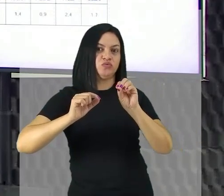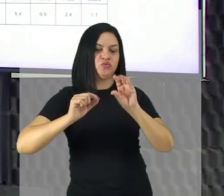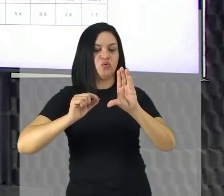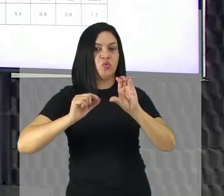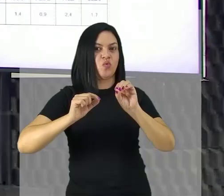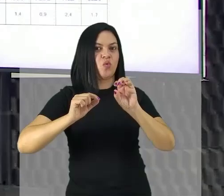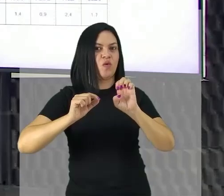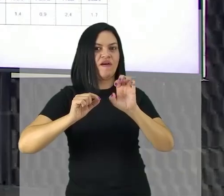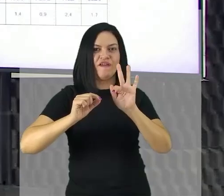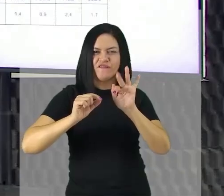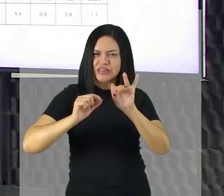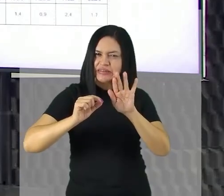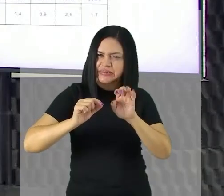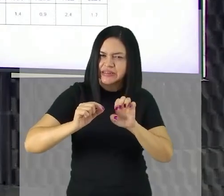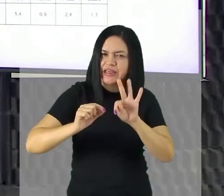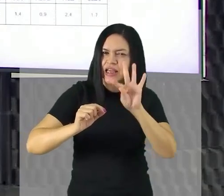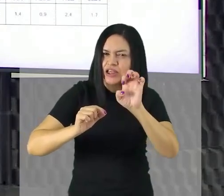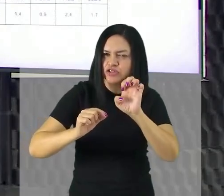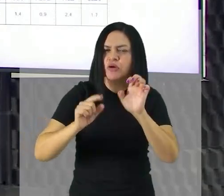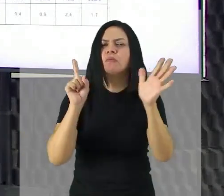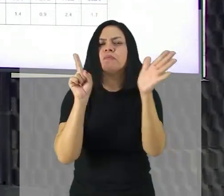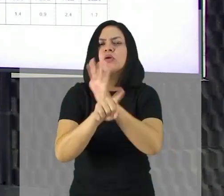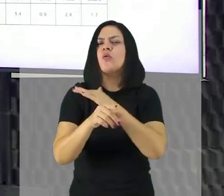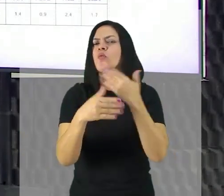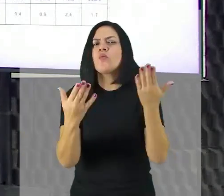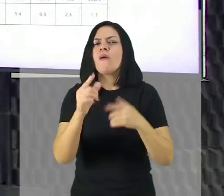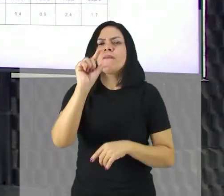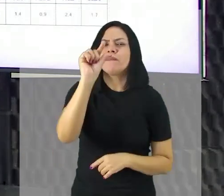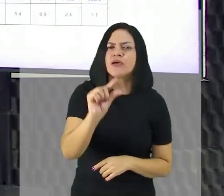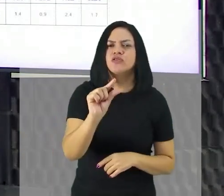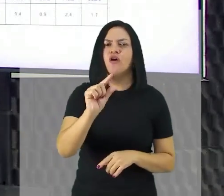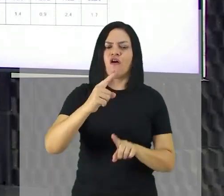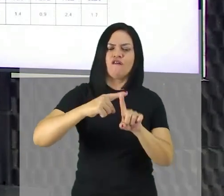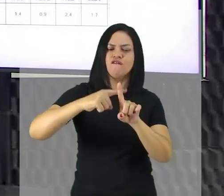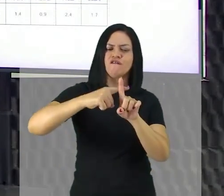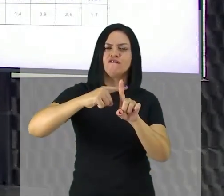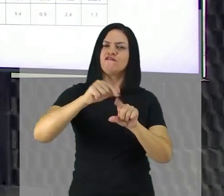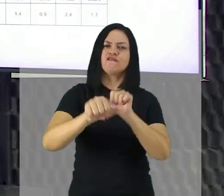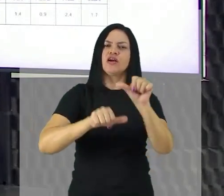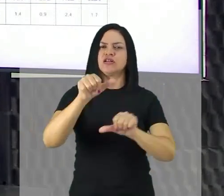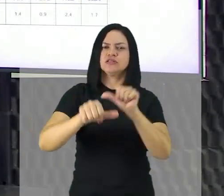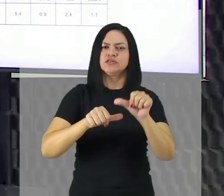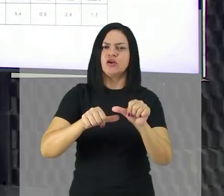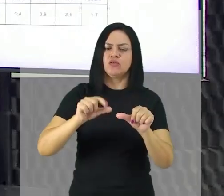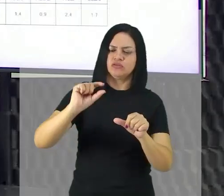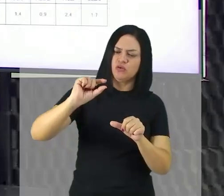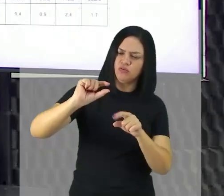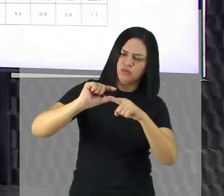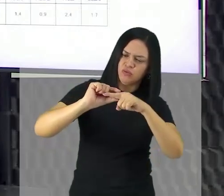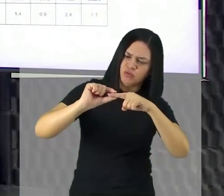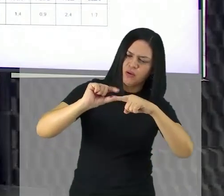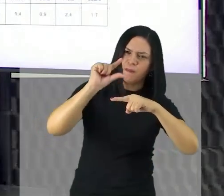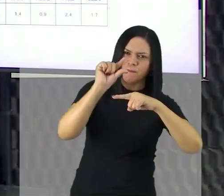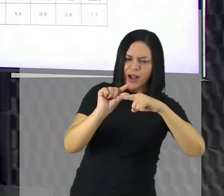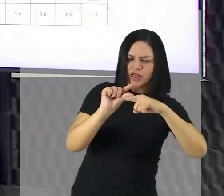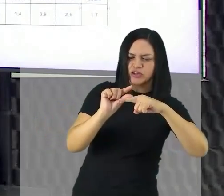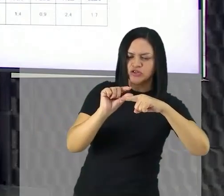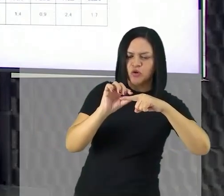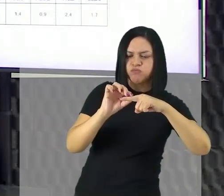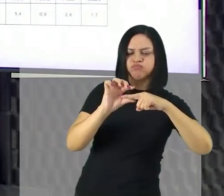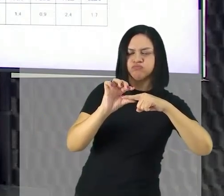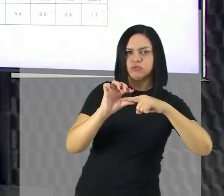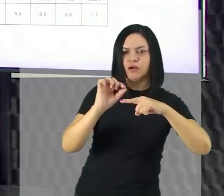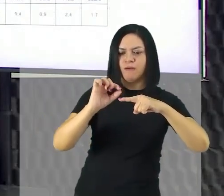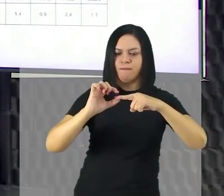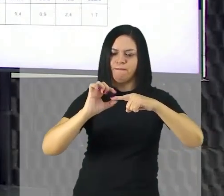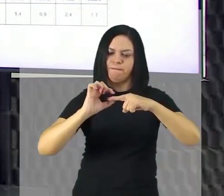Ele fala assim, ó, com a menor variação de temperatura possível. Então, eu vou pegar o mais baixo para o parafuso e o mais alto coeficiente